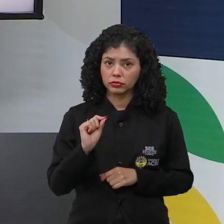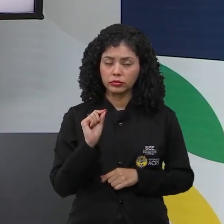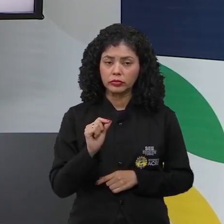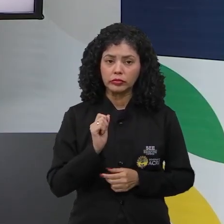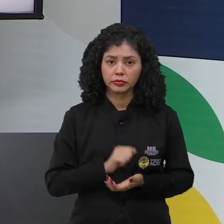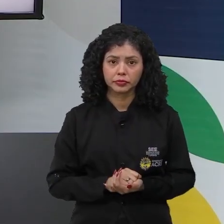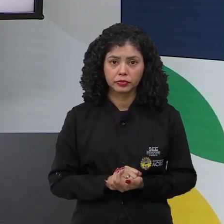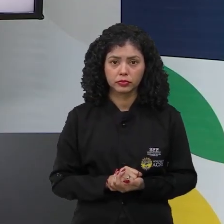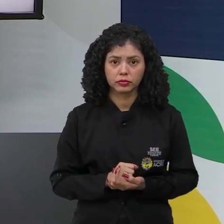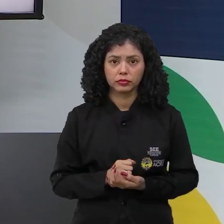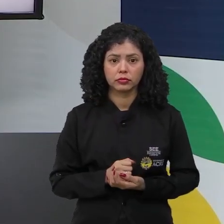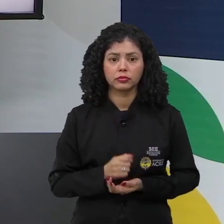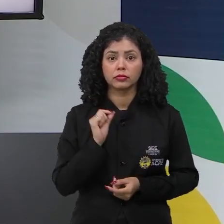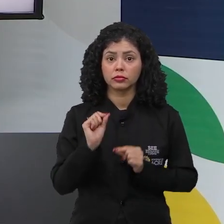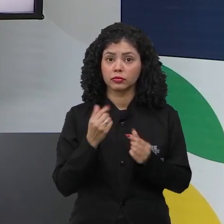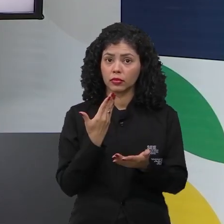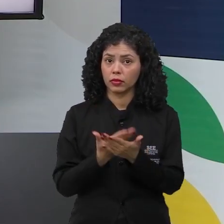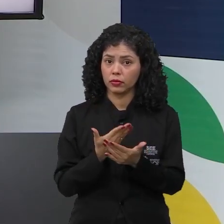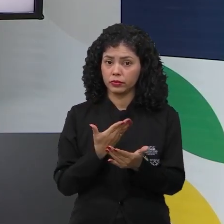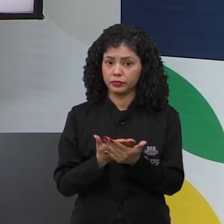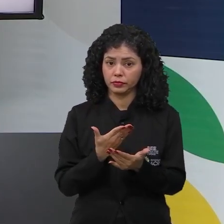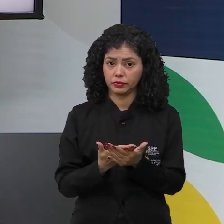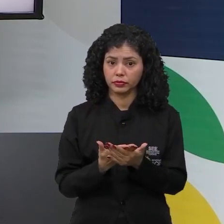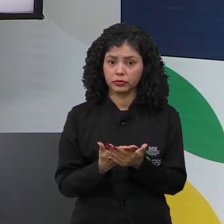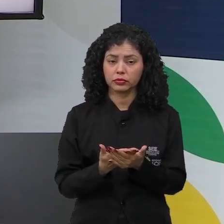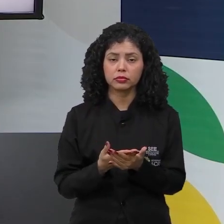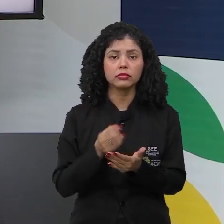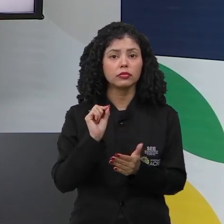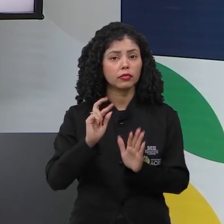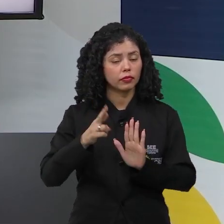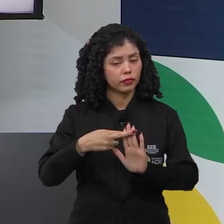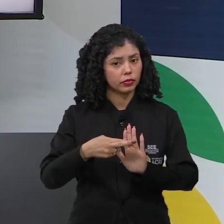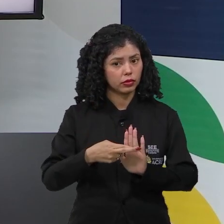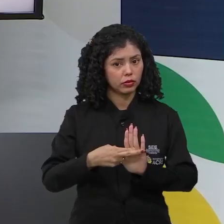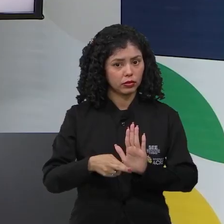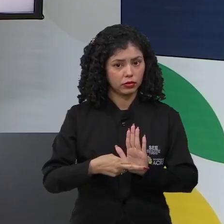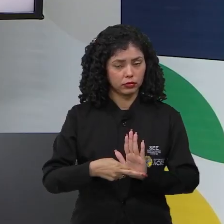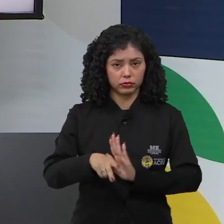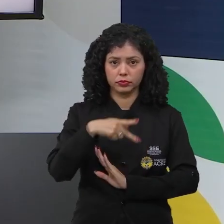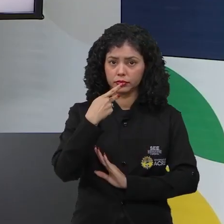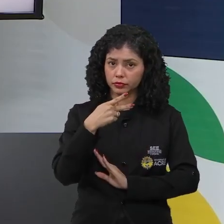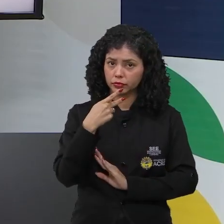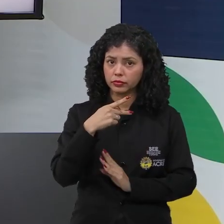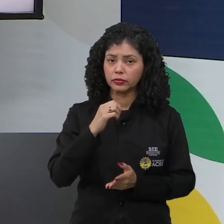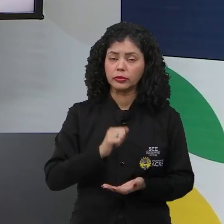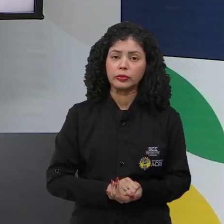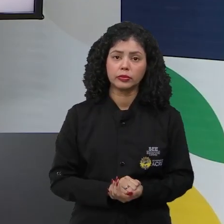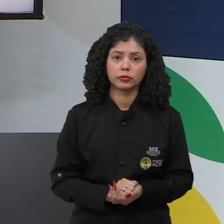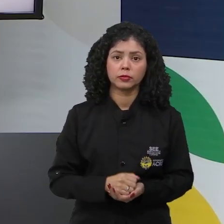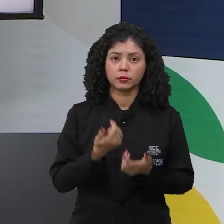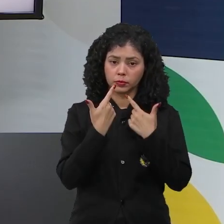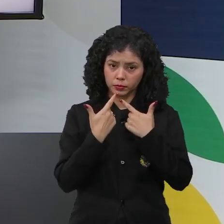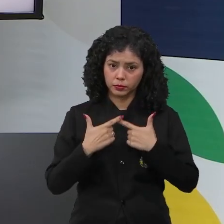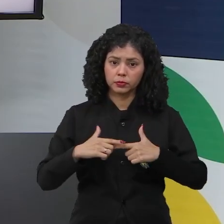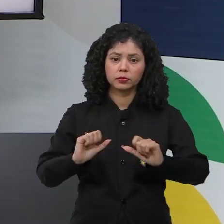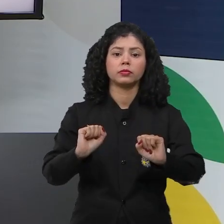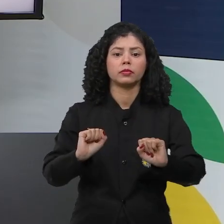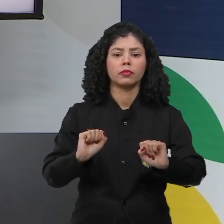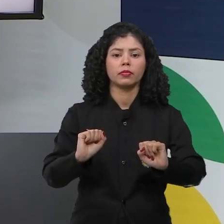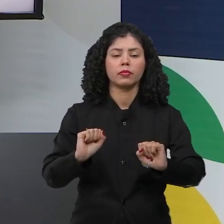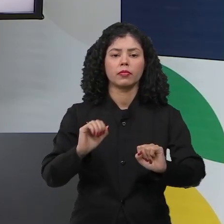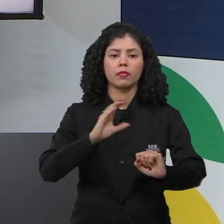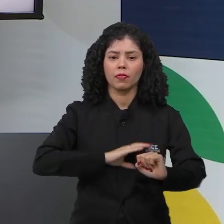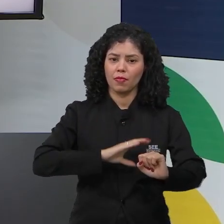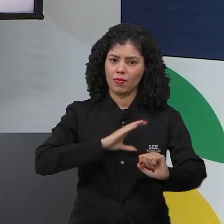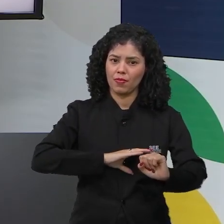Precisamos estudar o que a regra diz. É por isso que a língua portuguesa ela se torna